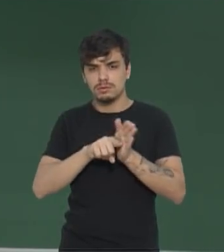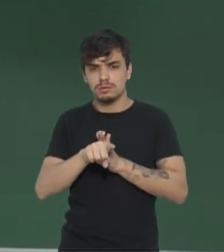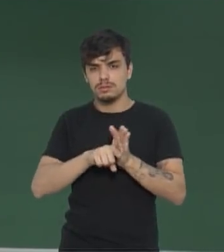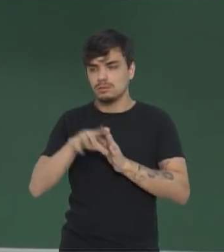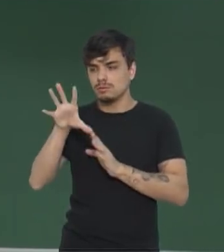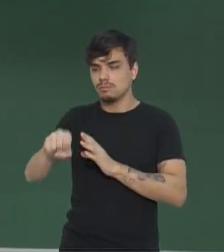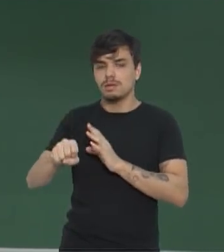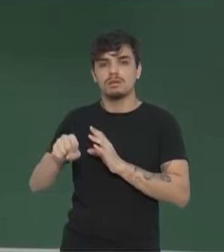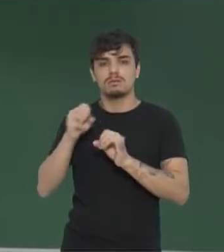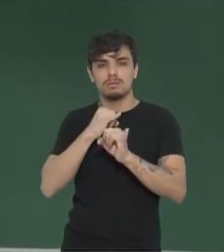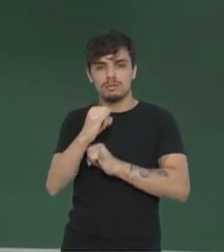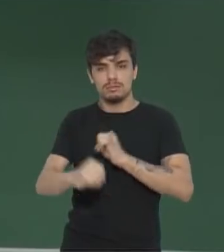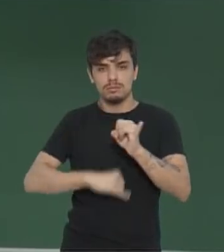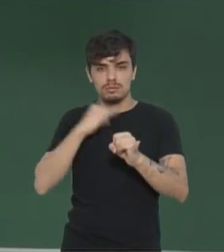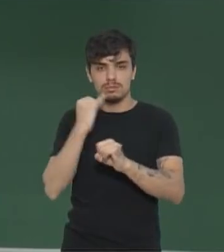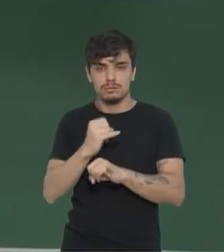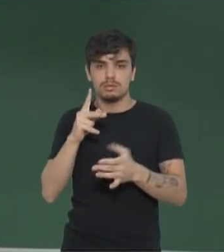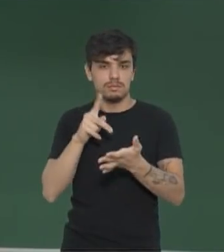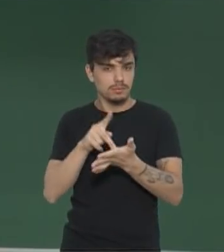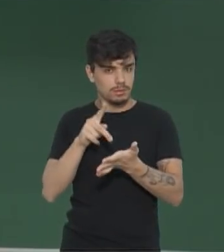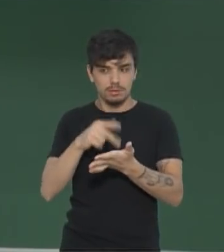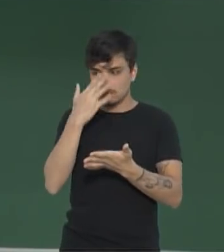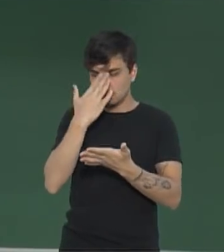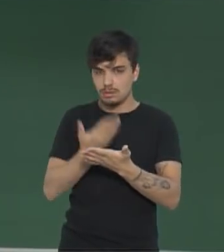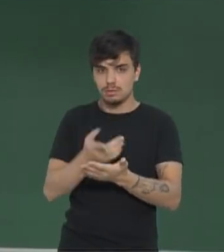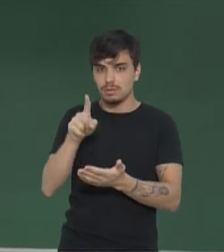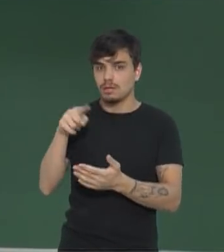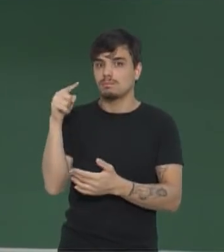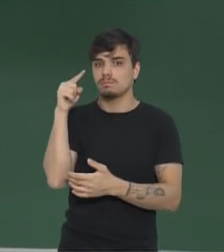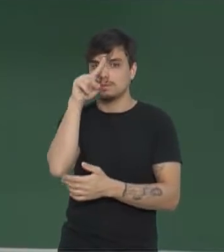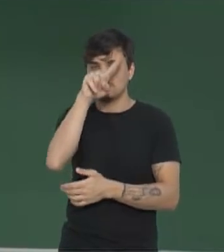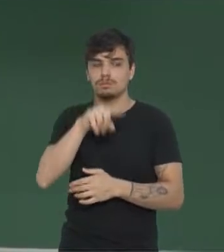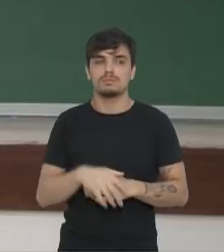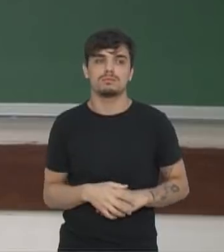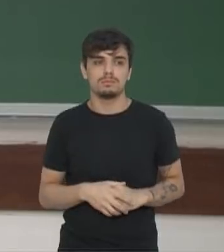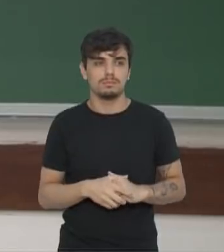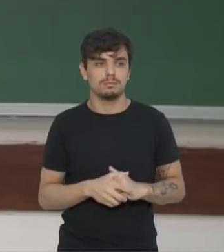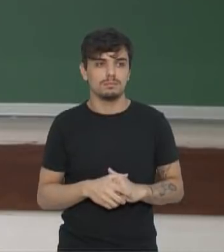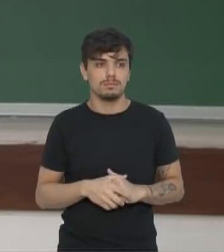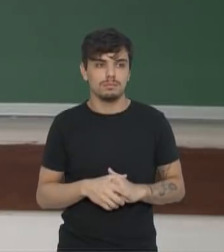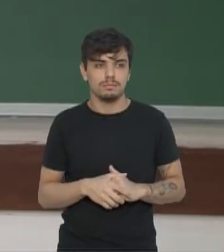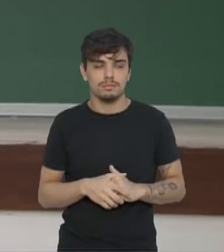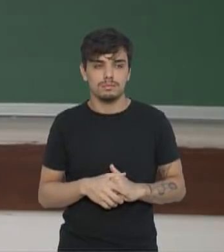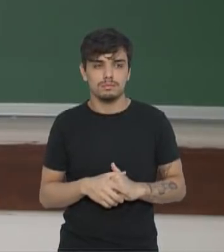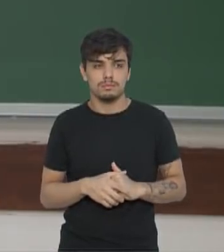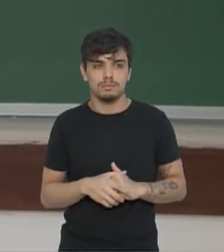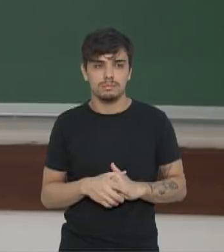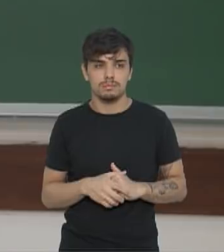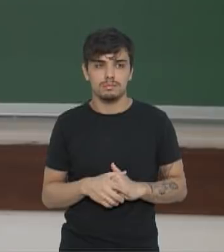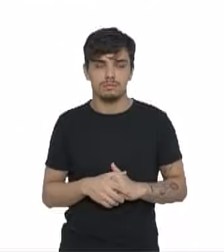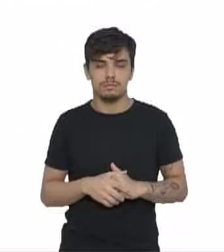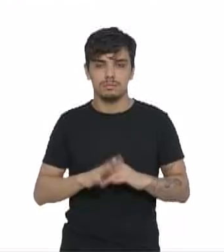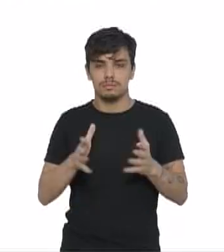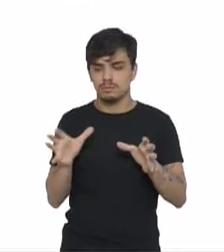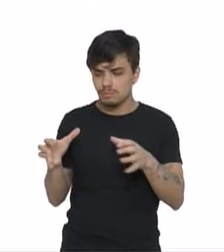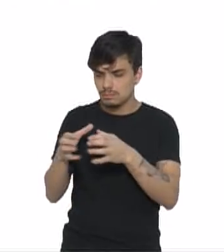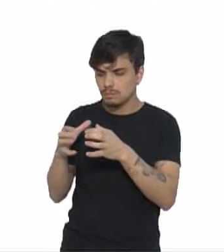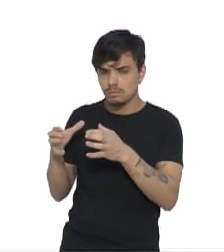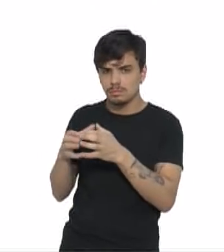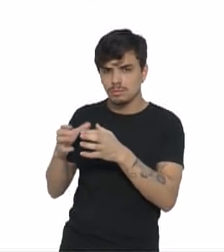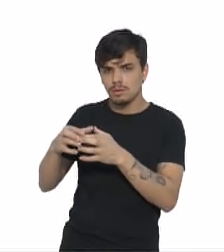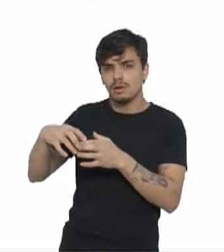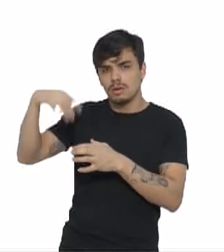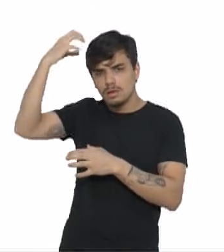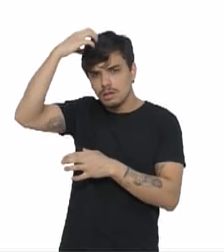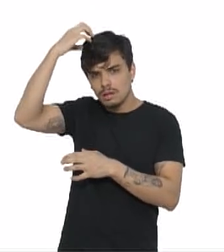que está na internet como verdade, pelo amor de Deus. Isso é um perigo. Vamos lá? E quando tropas do rei espanhol